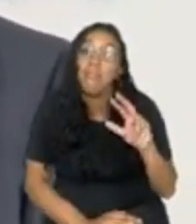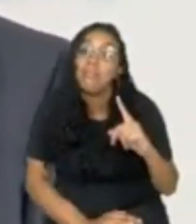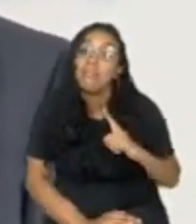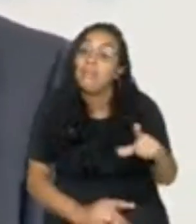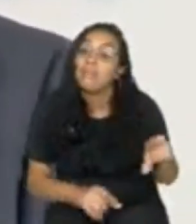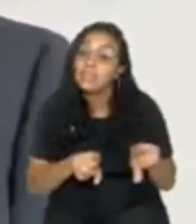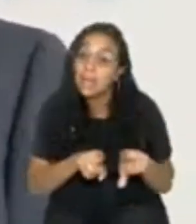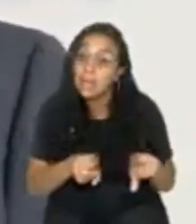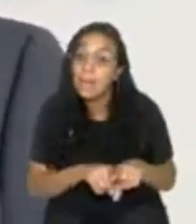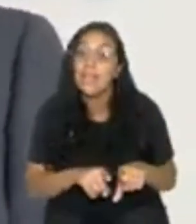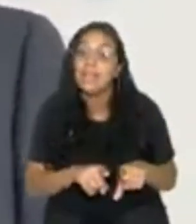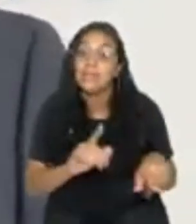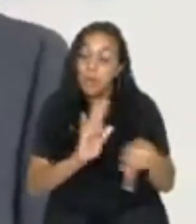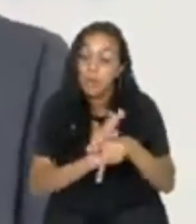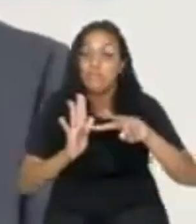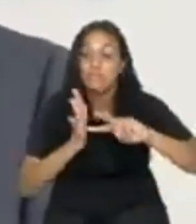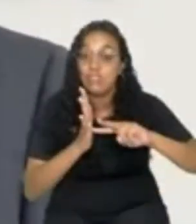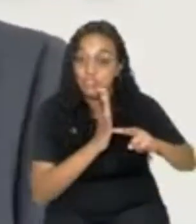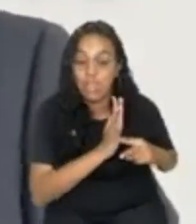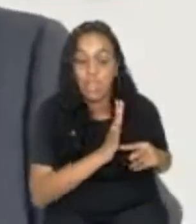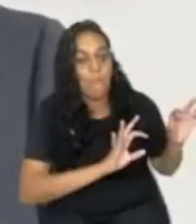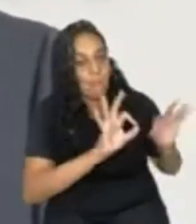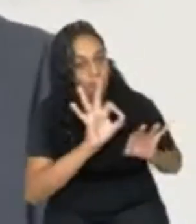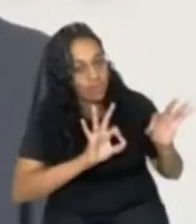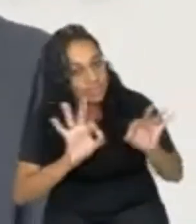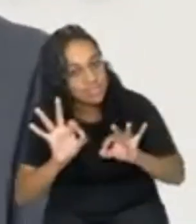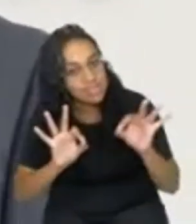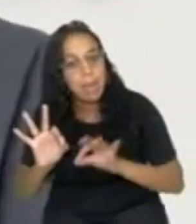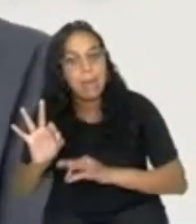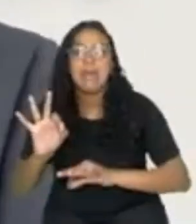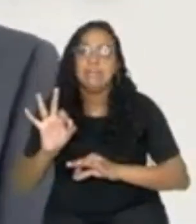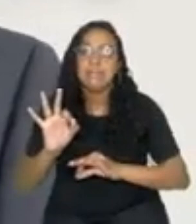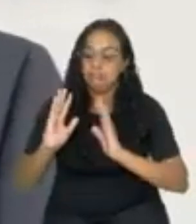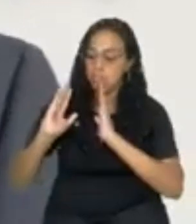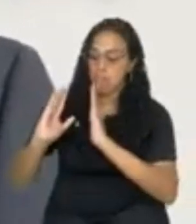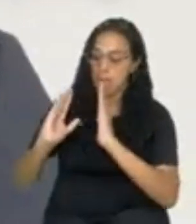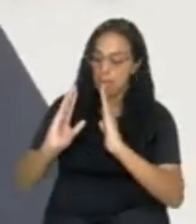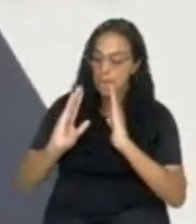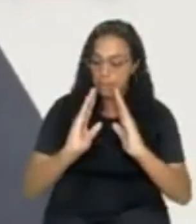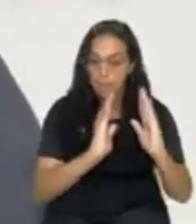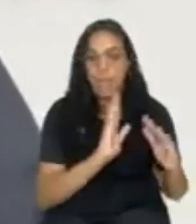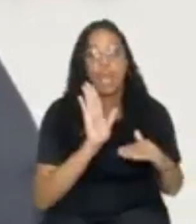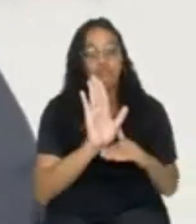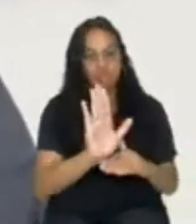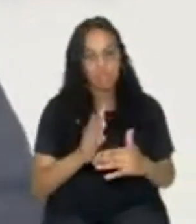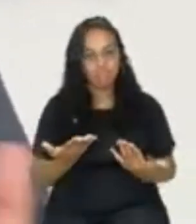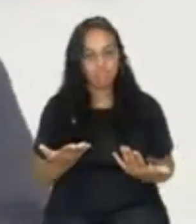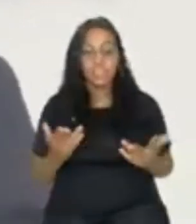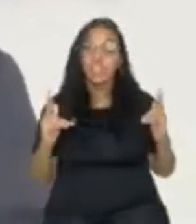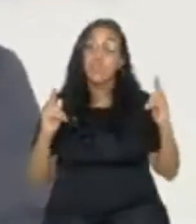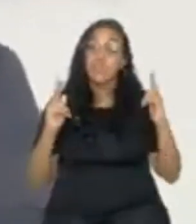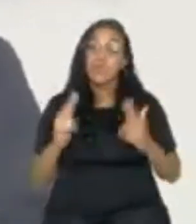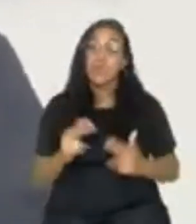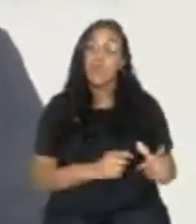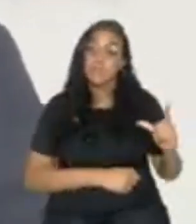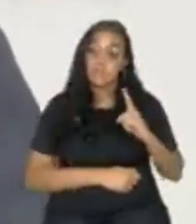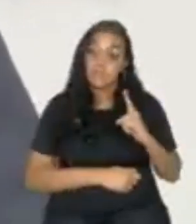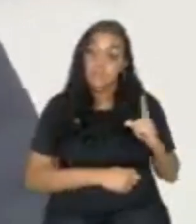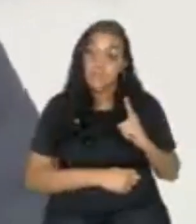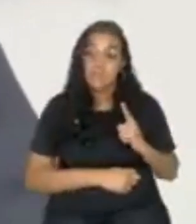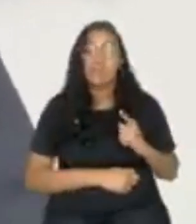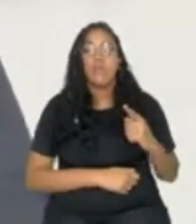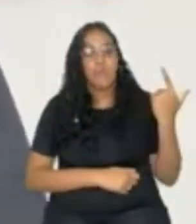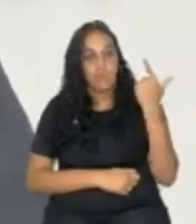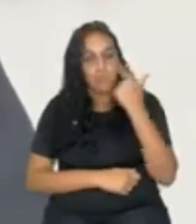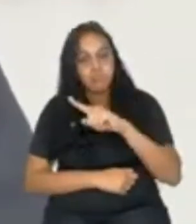por missão, através dos seus sindicatos, organizar essa categoria, né, e defendê-la. E foi assim que nós tivemos